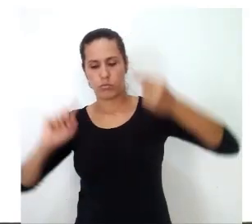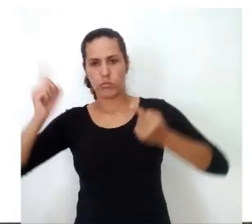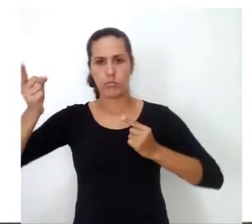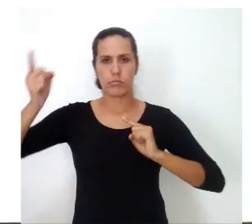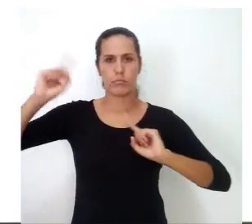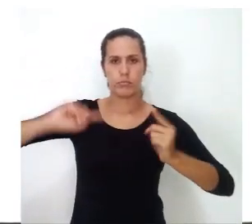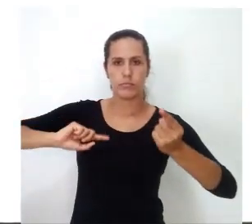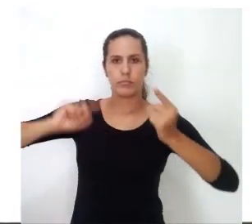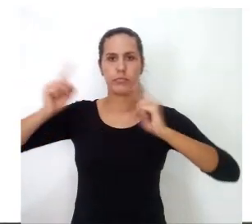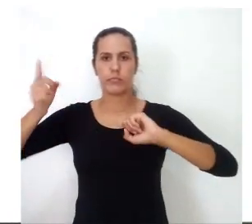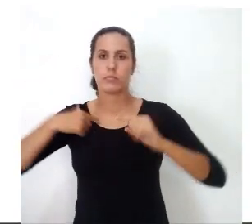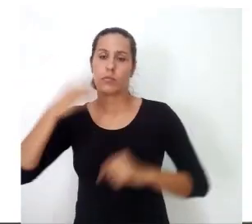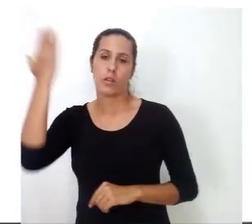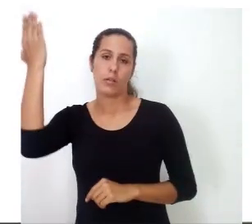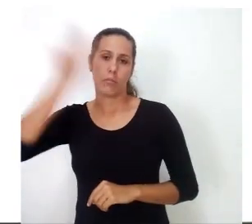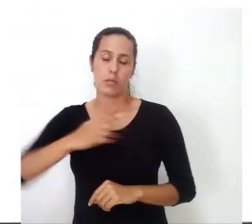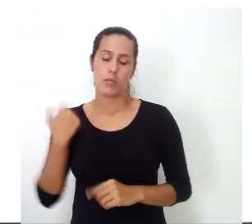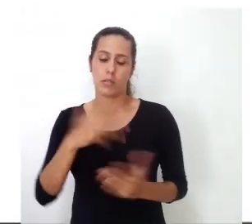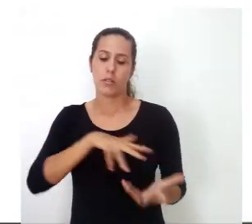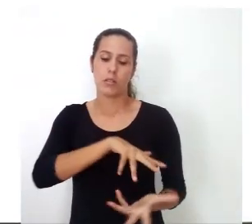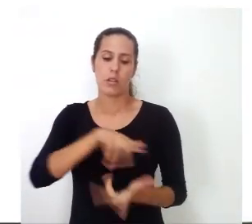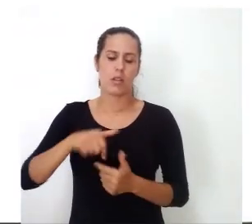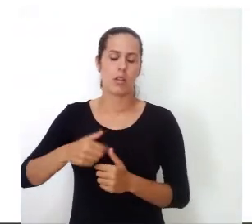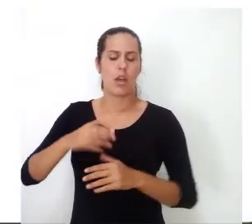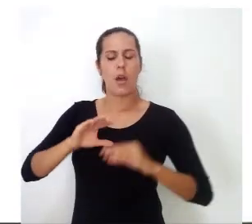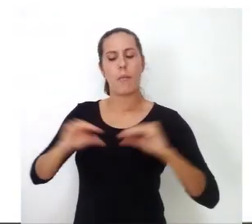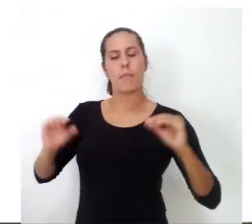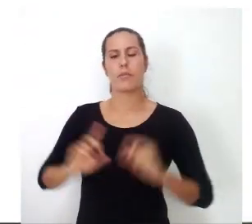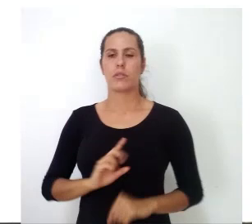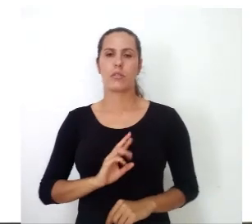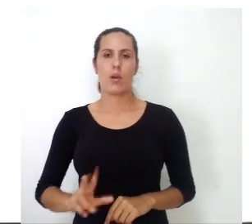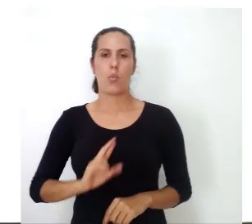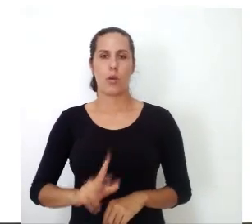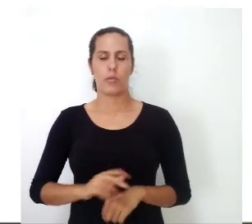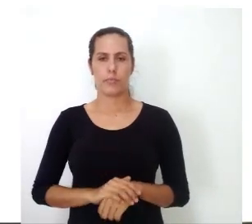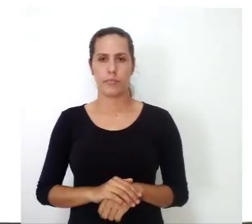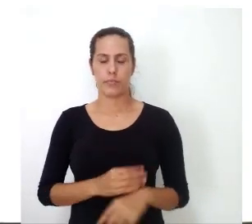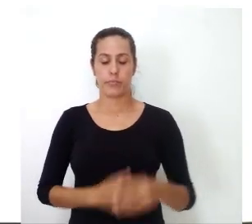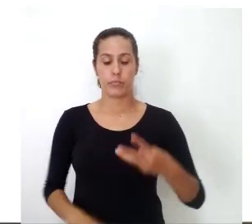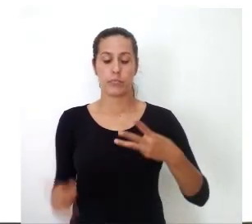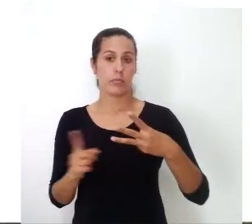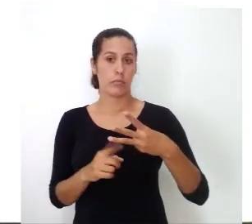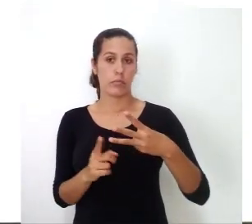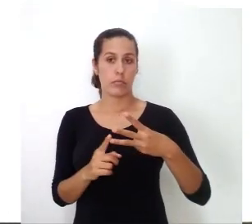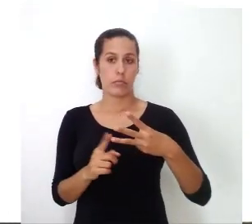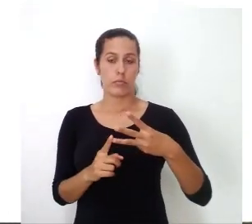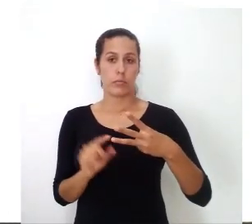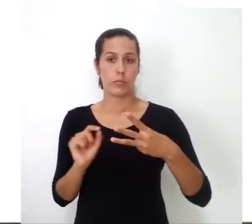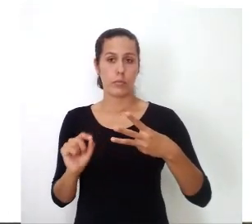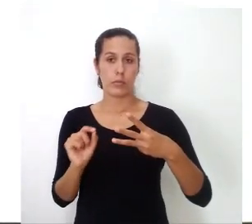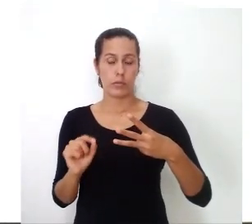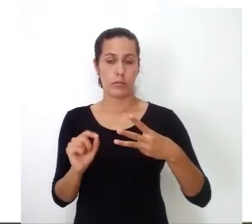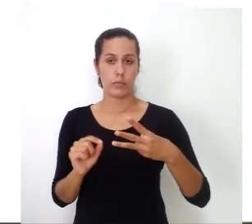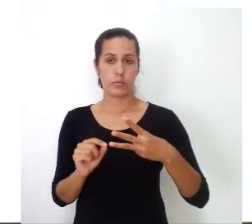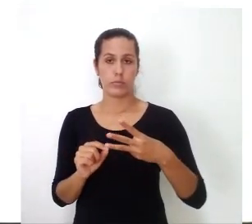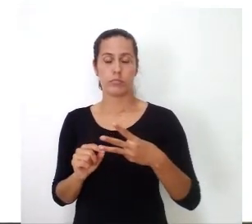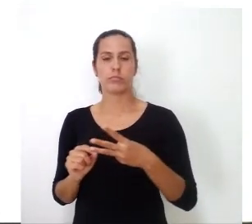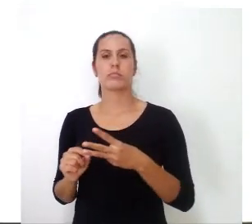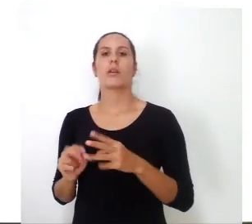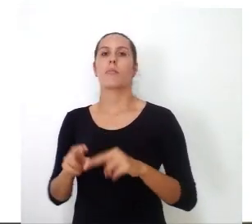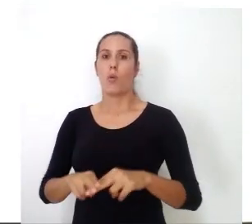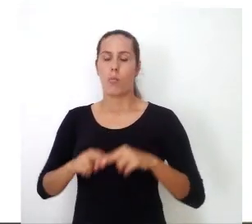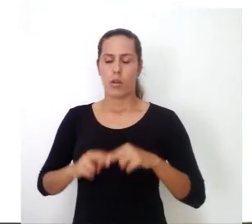que nossa Terra não é plana. E a terceira evidência, Dantas, seria as